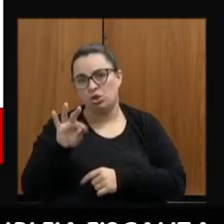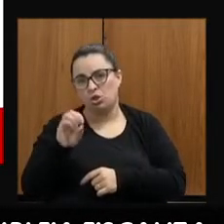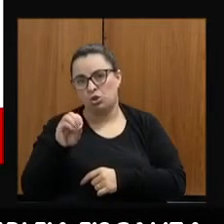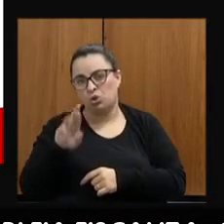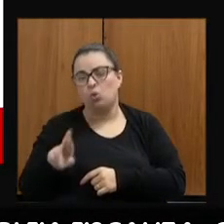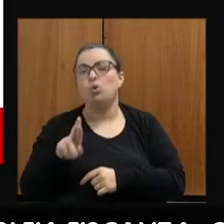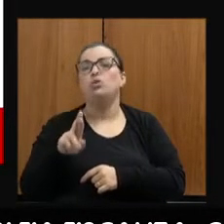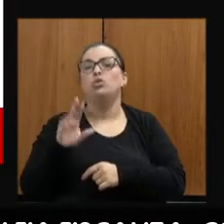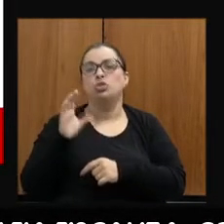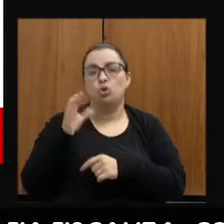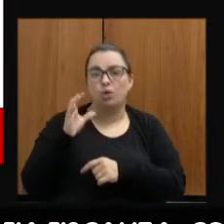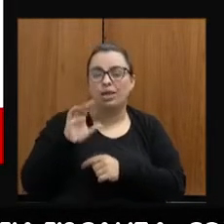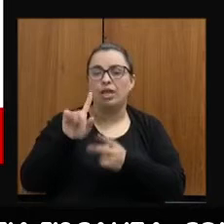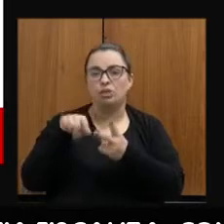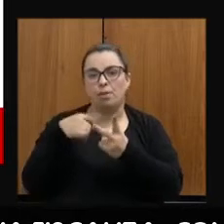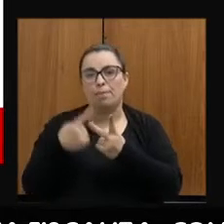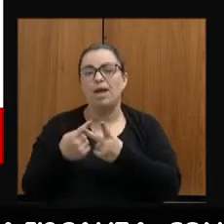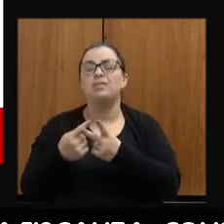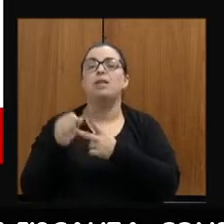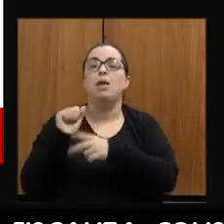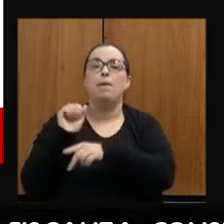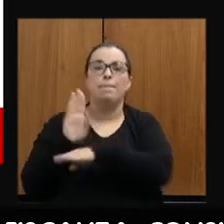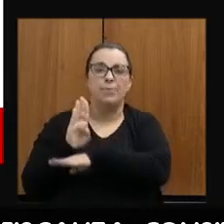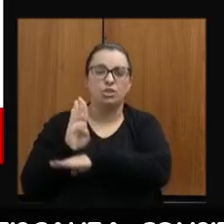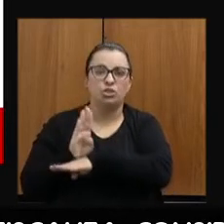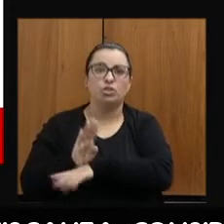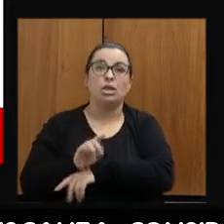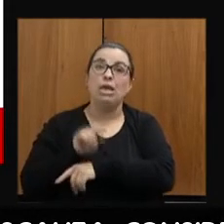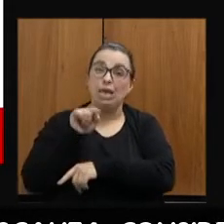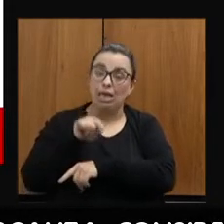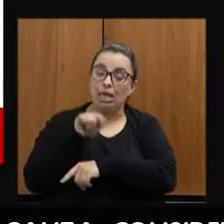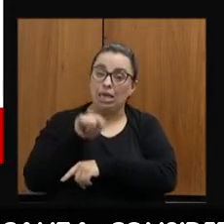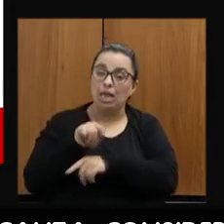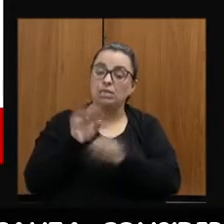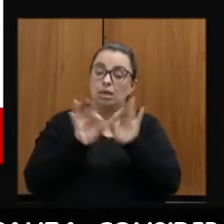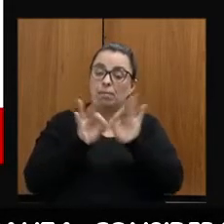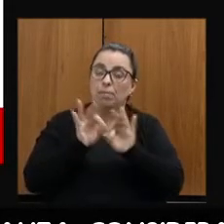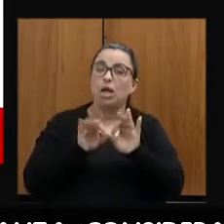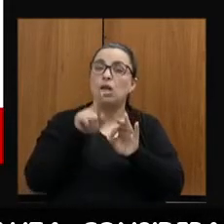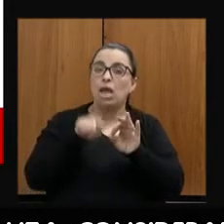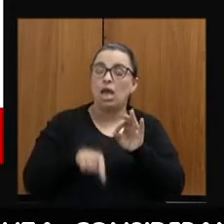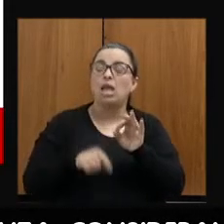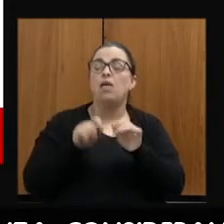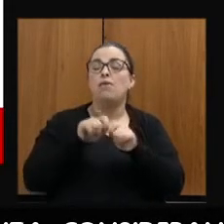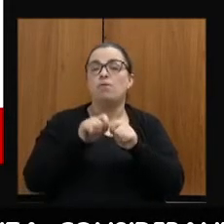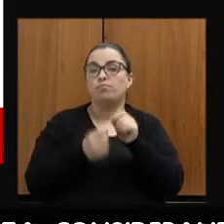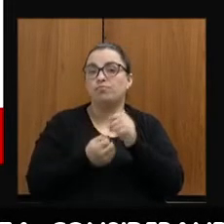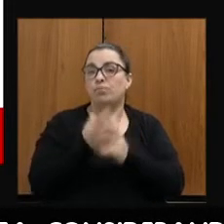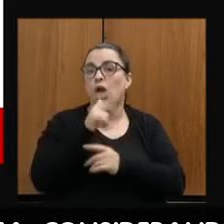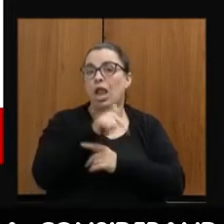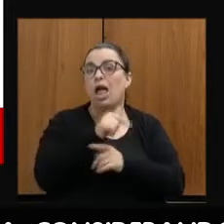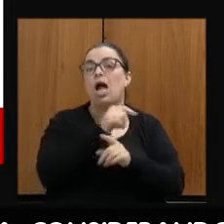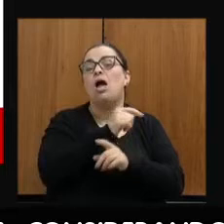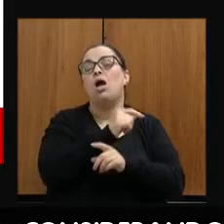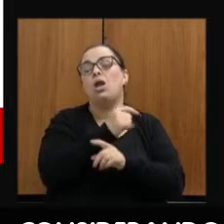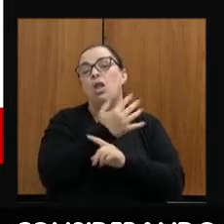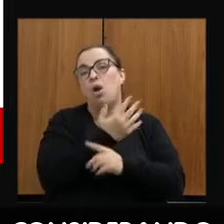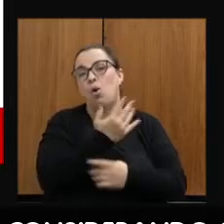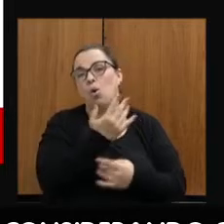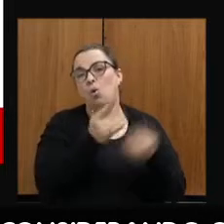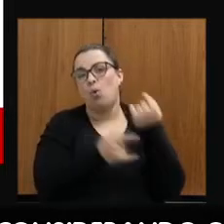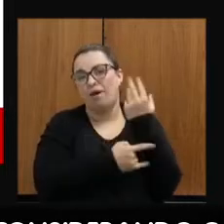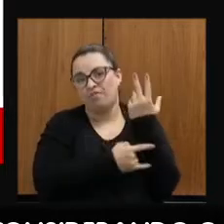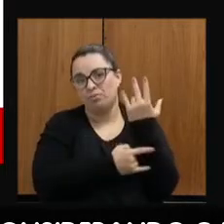pela UFMG ele preso inclusive assim Rodoanel que a zona de interesse Metropolitano Rodoanel